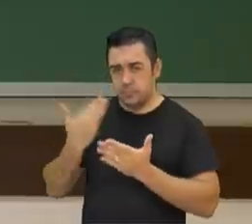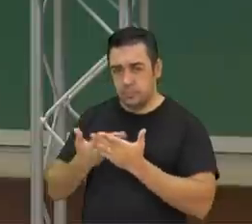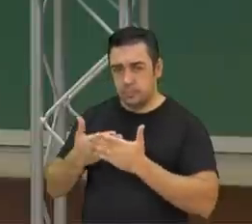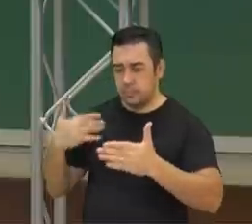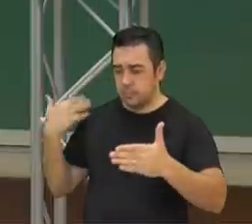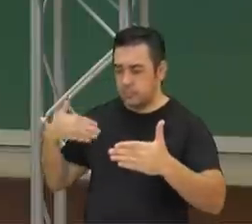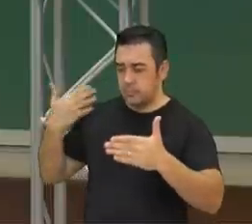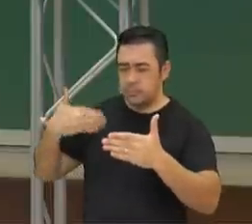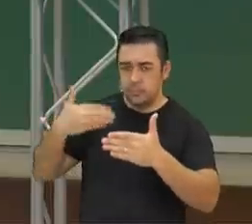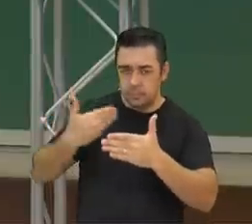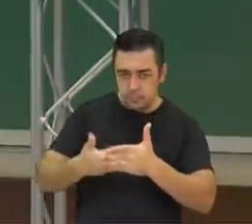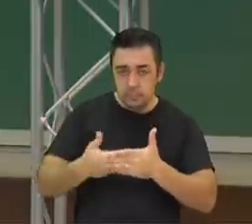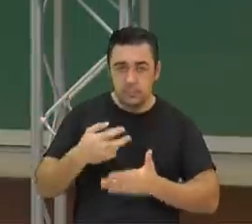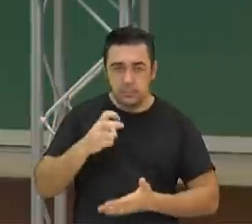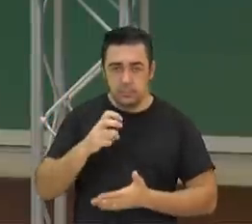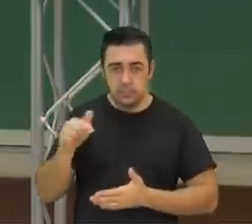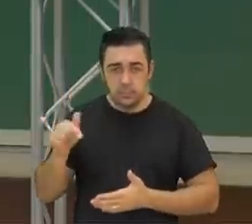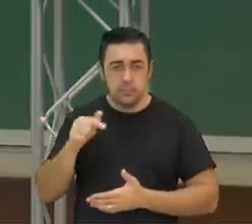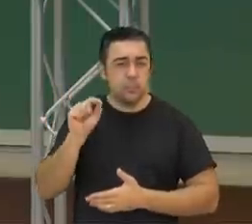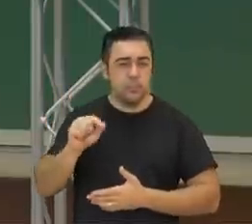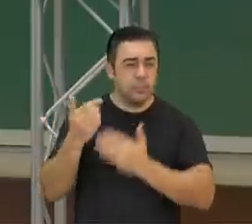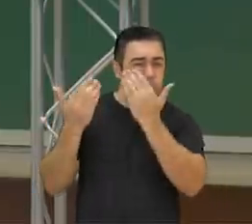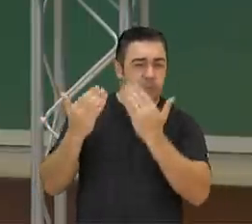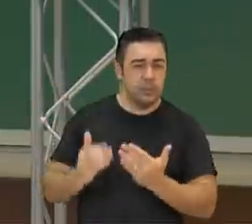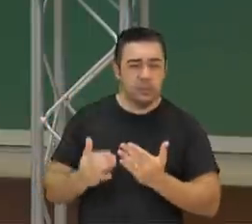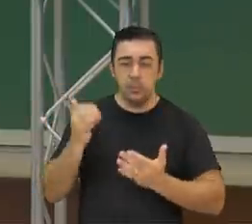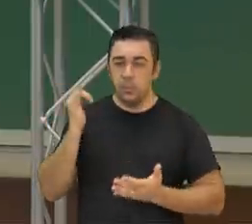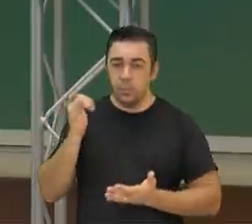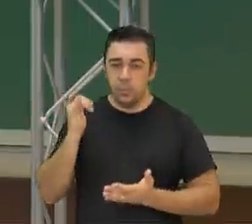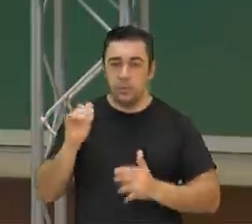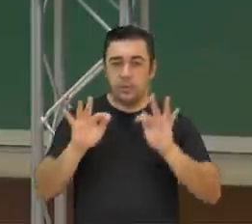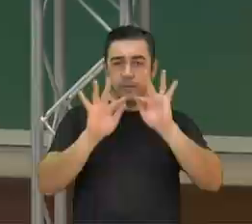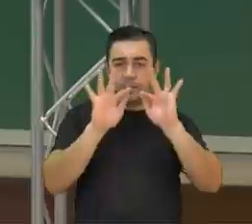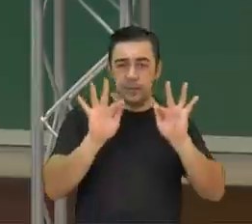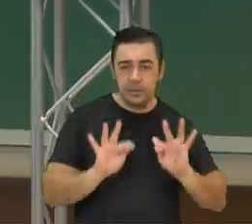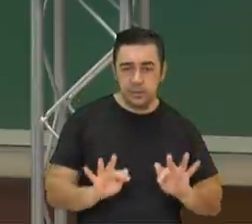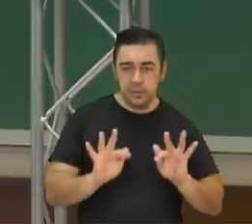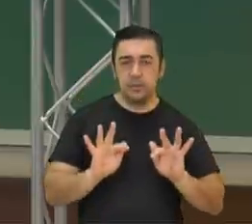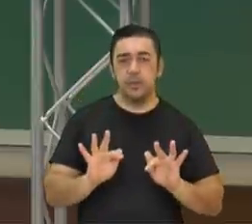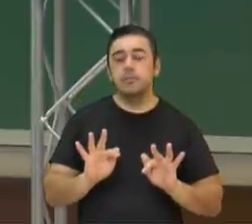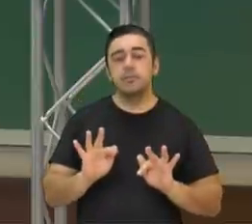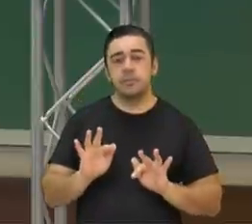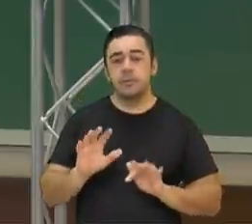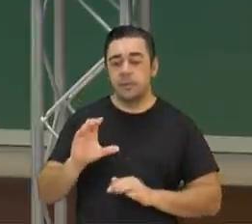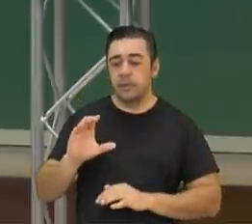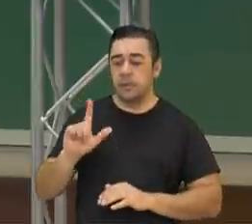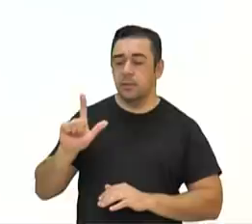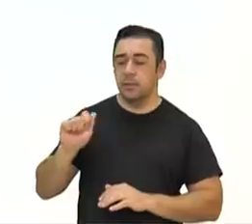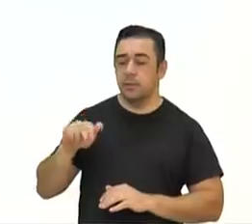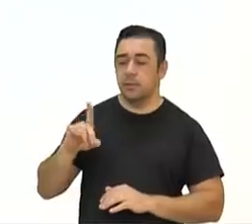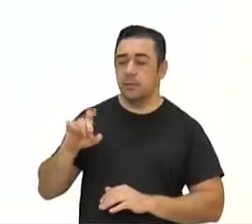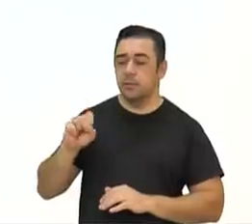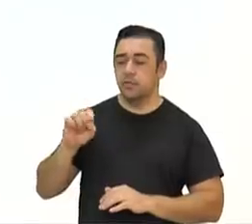aula 57, nós fizemos uma análise de um conto, Felicidade Clandestina, da Clarice Lispector, né?